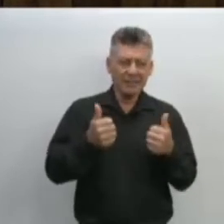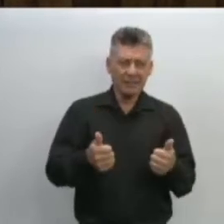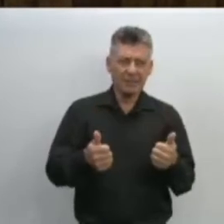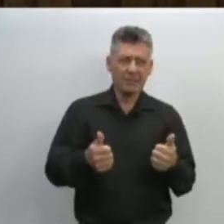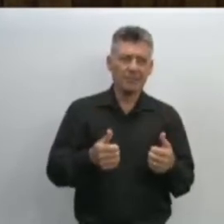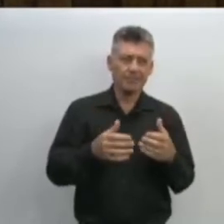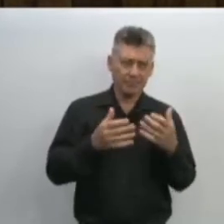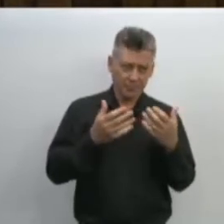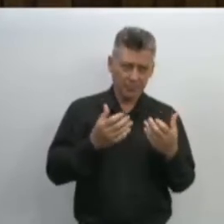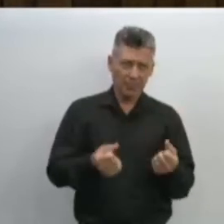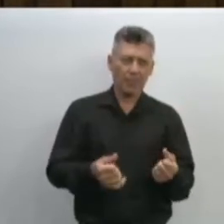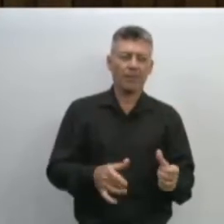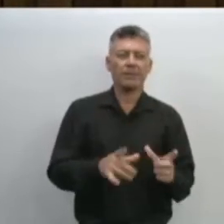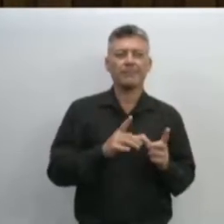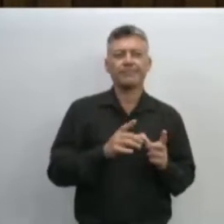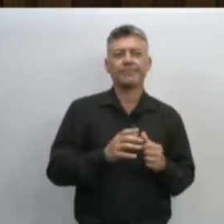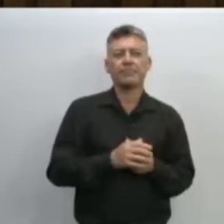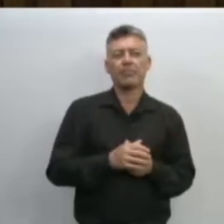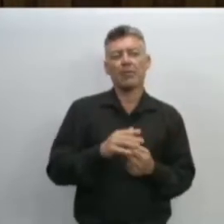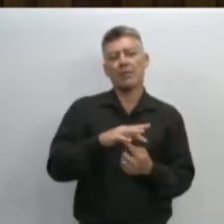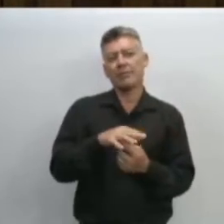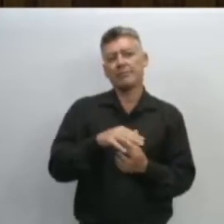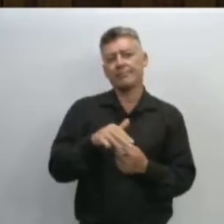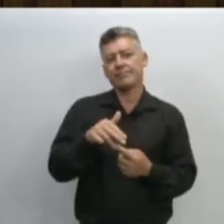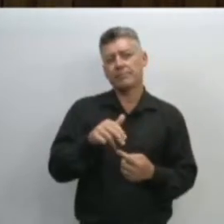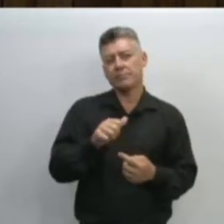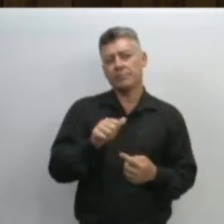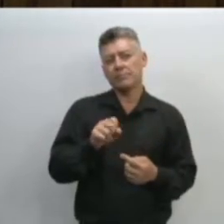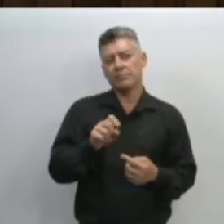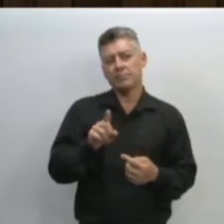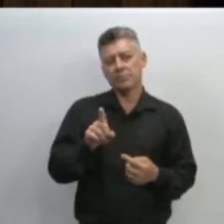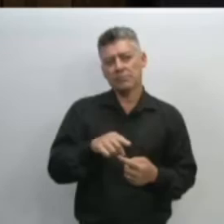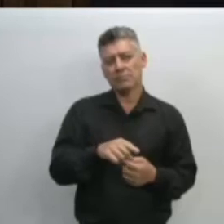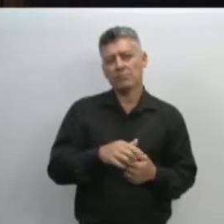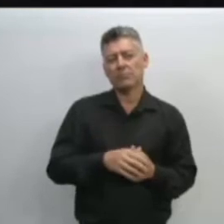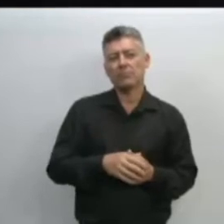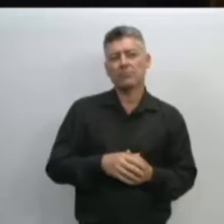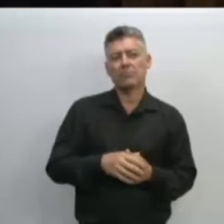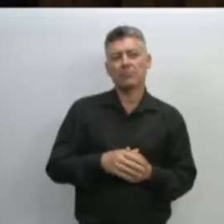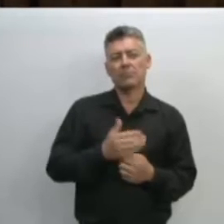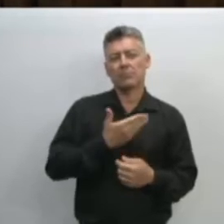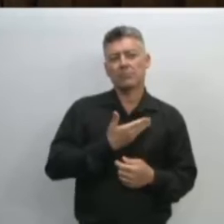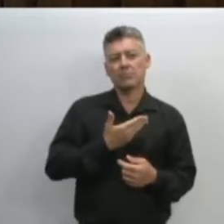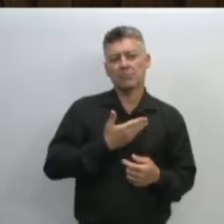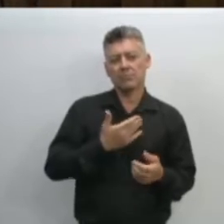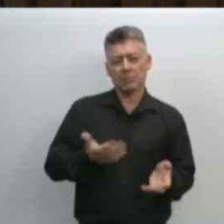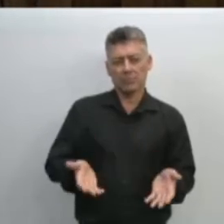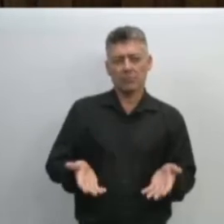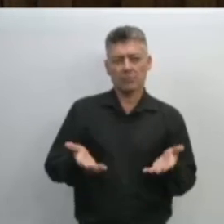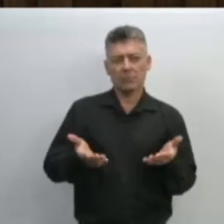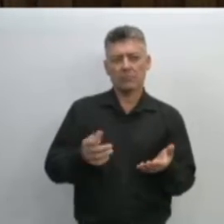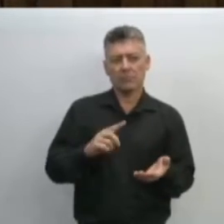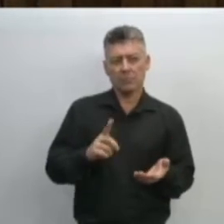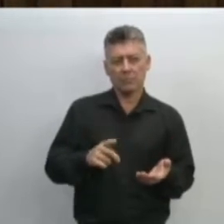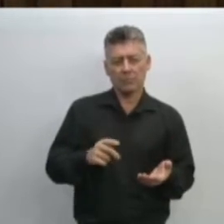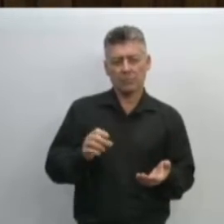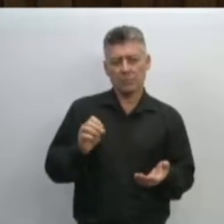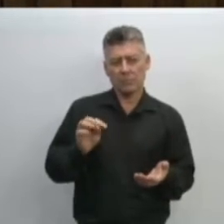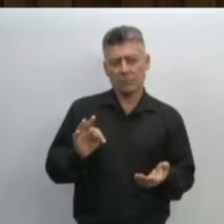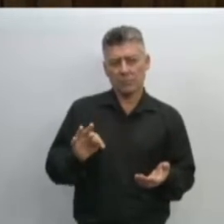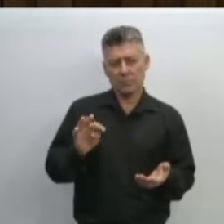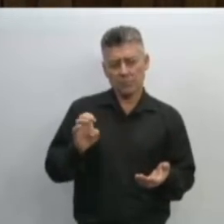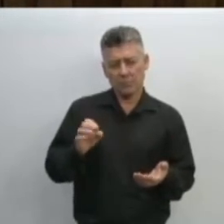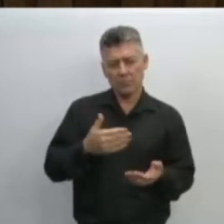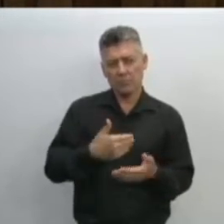É uma praça pequena no bairro Nazaré, mas será homenageada por uma grande amiga que o bairro Nazaré, a Zona Oeste, perdeu, foi